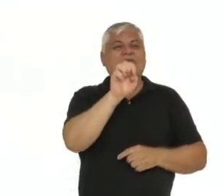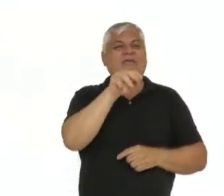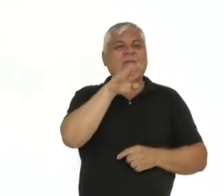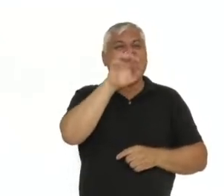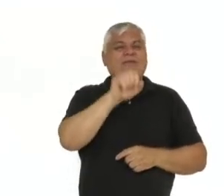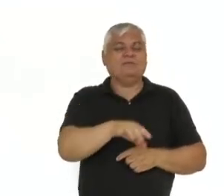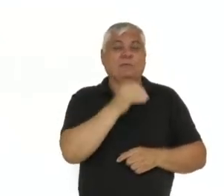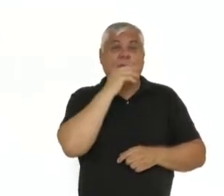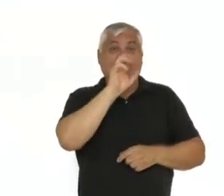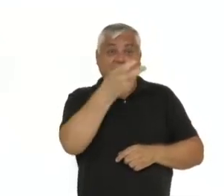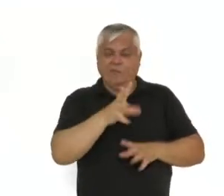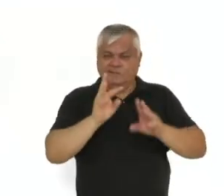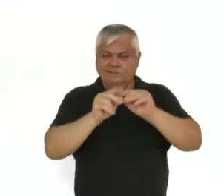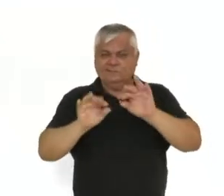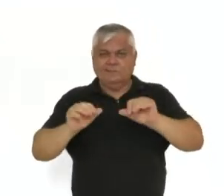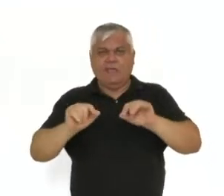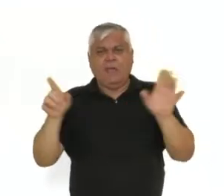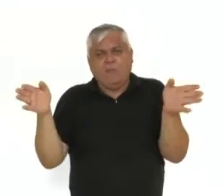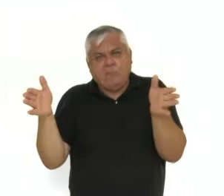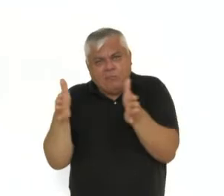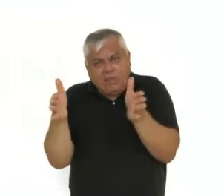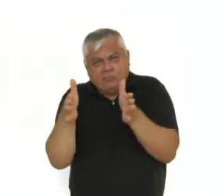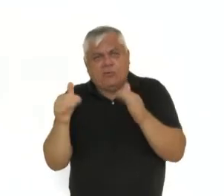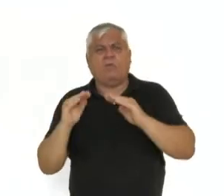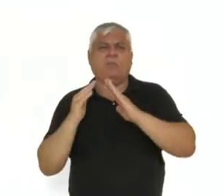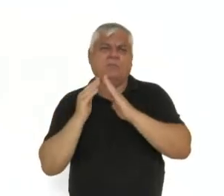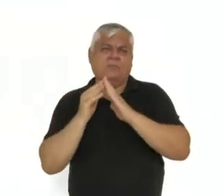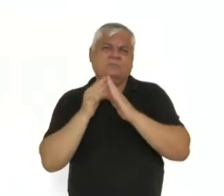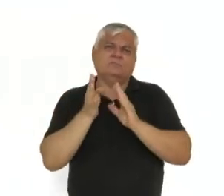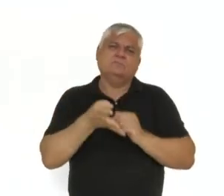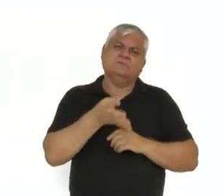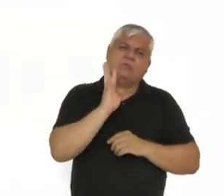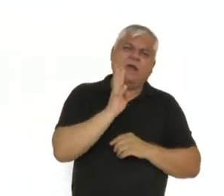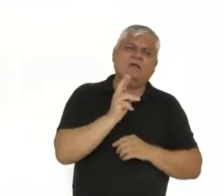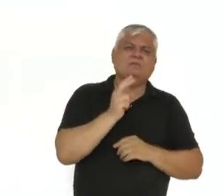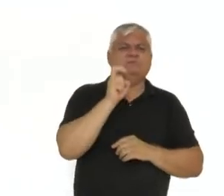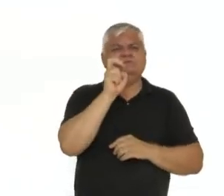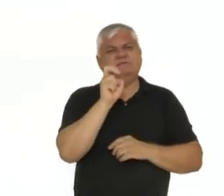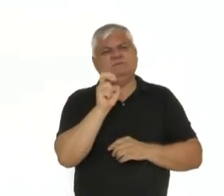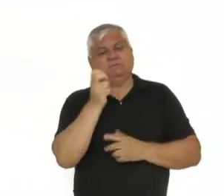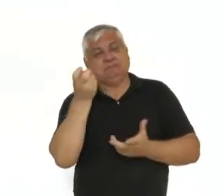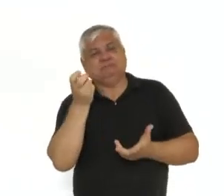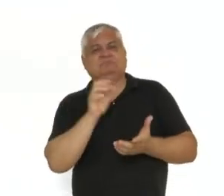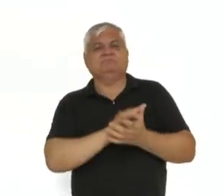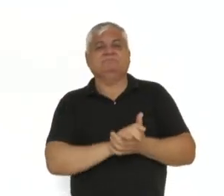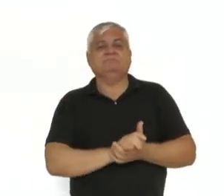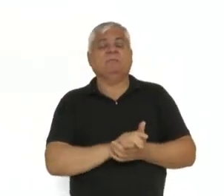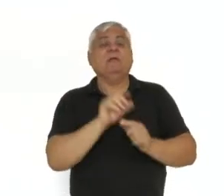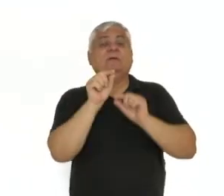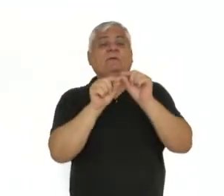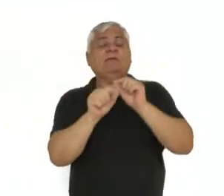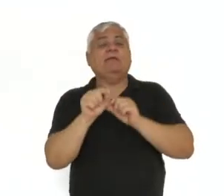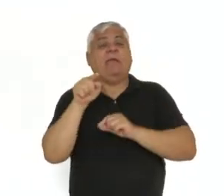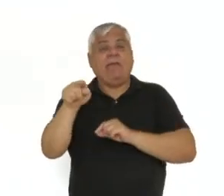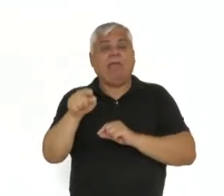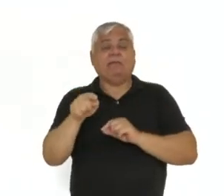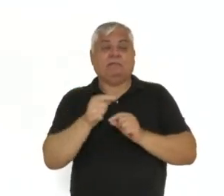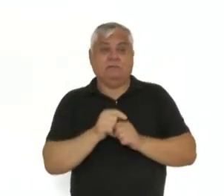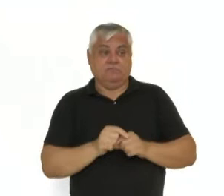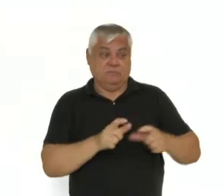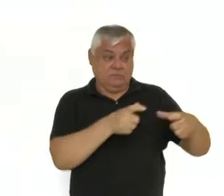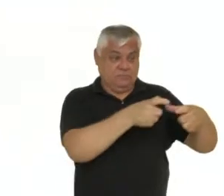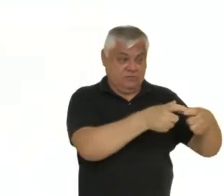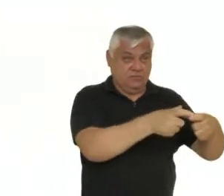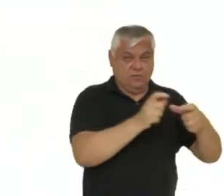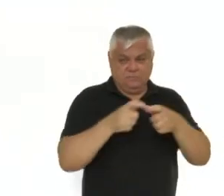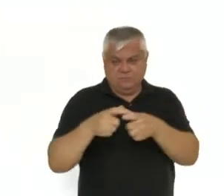pequena extensão territorial, que é o imóvel rural de 4 a 5 módulos fiscais. Essa modulação ela vai variar